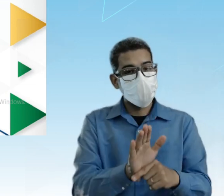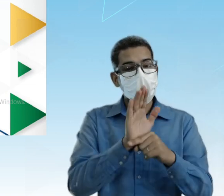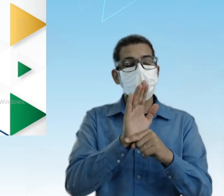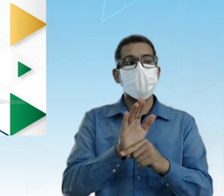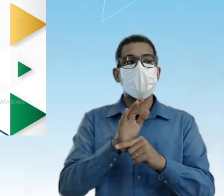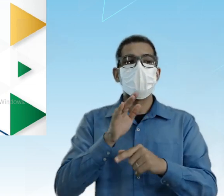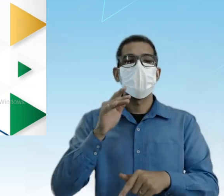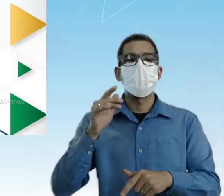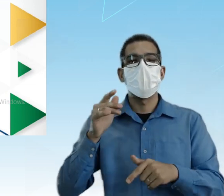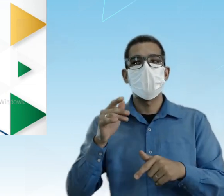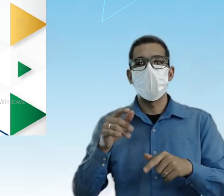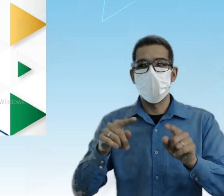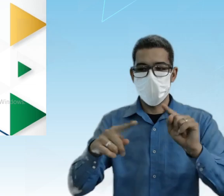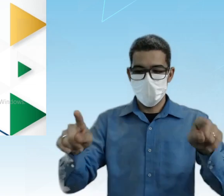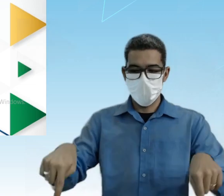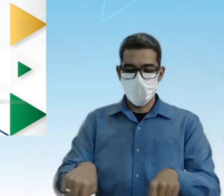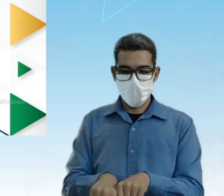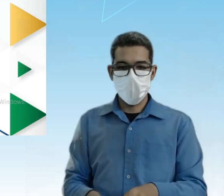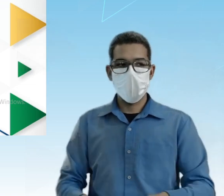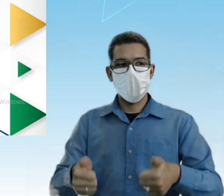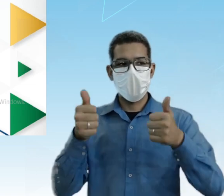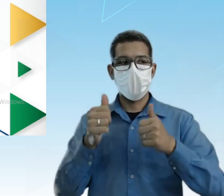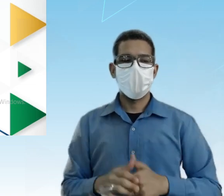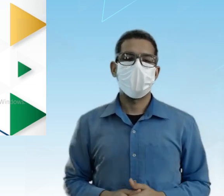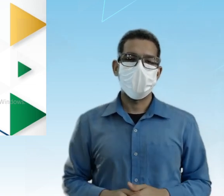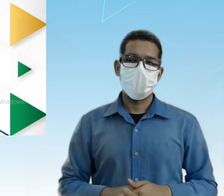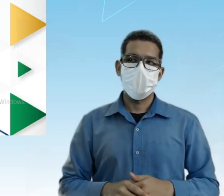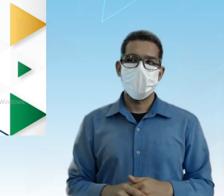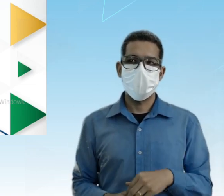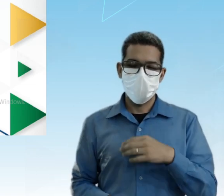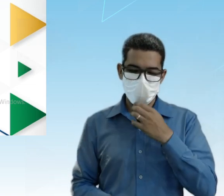uma boa sala de aula. Vale a dica aí.